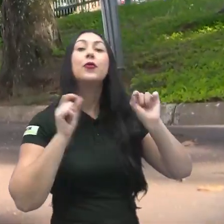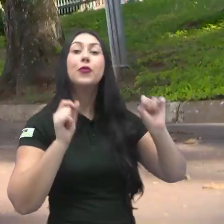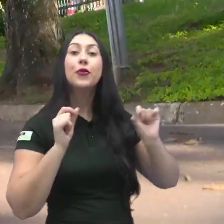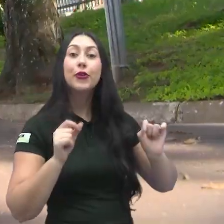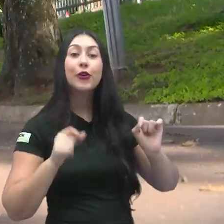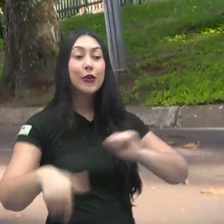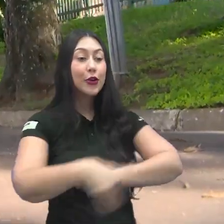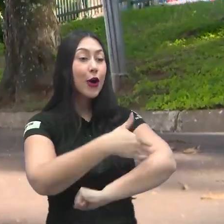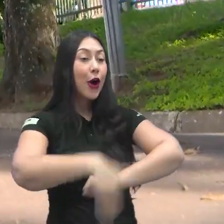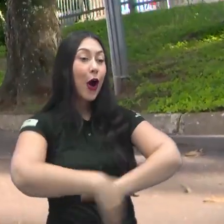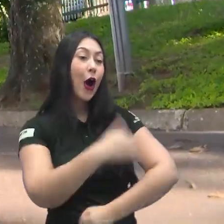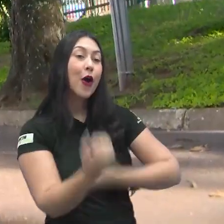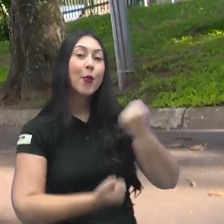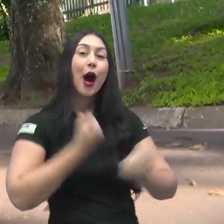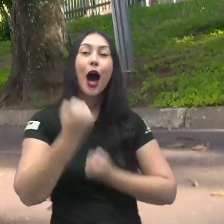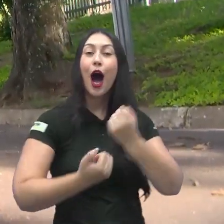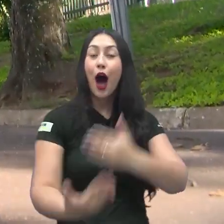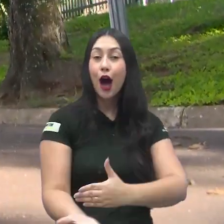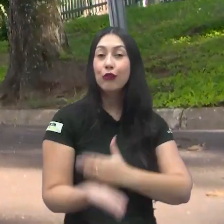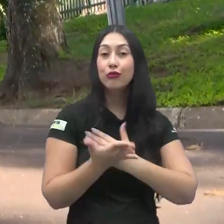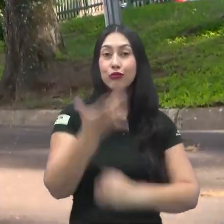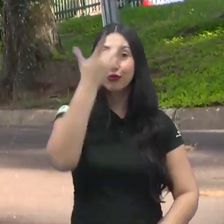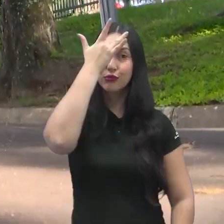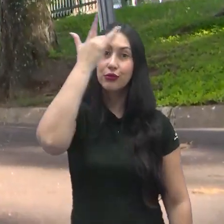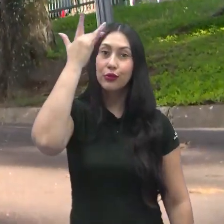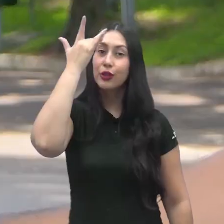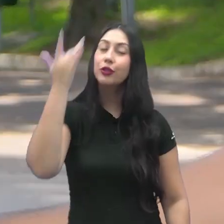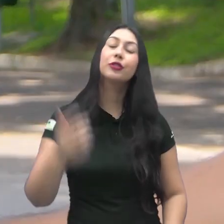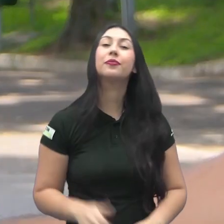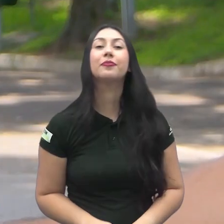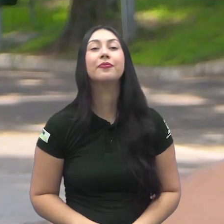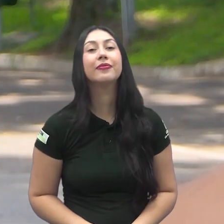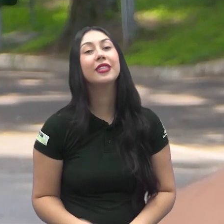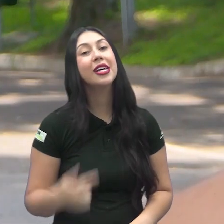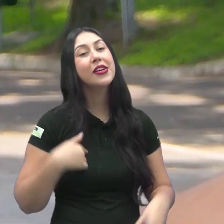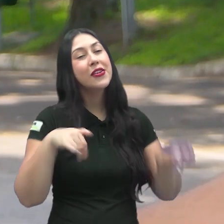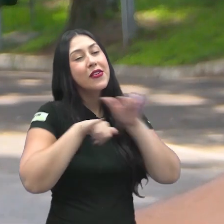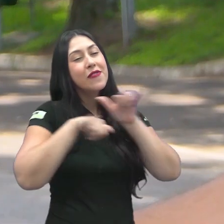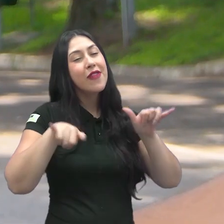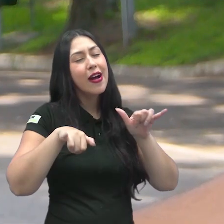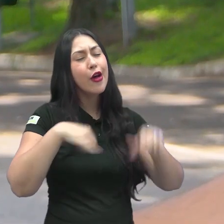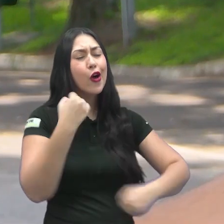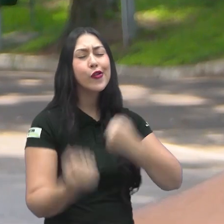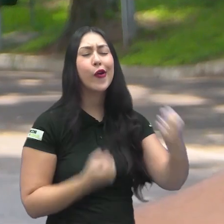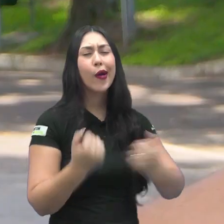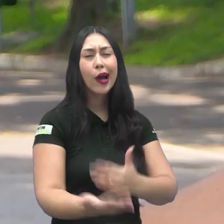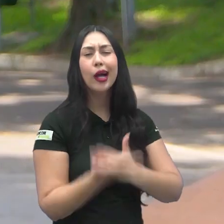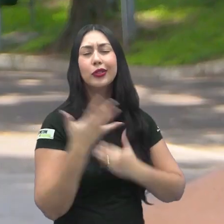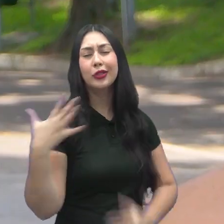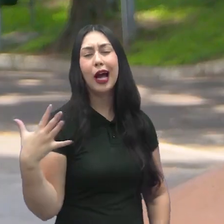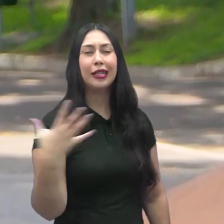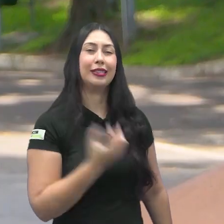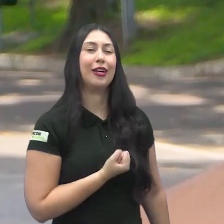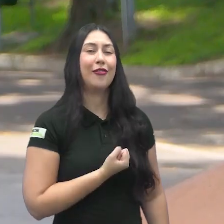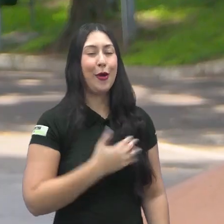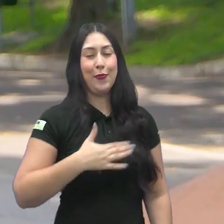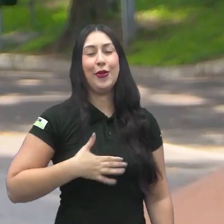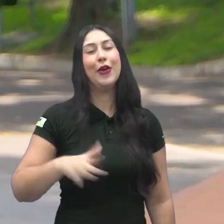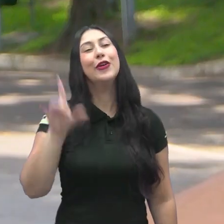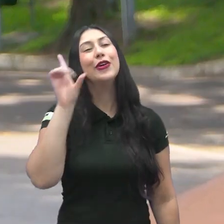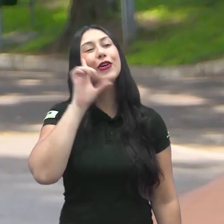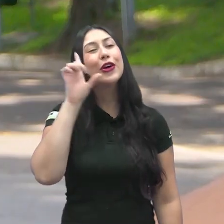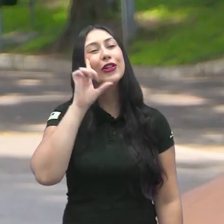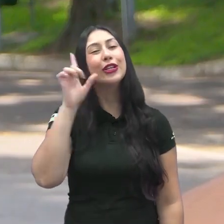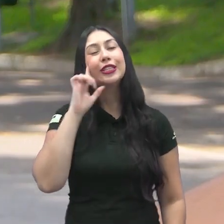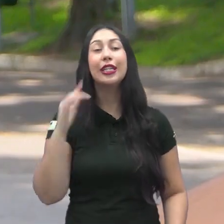asfalto poderia ser um grande aliado da saúde mental. Eu costumo dizer que a corrida salva vidas, né? E a minha todos